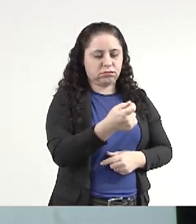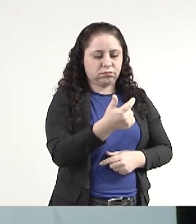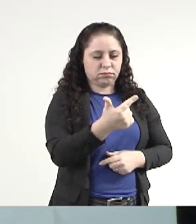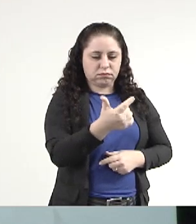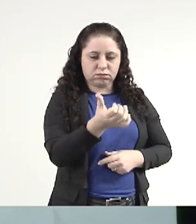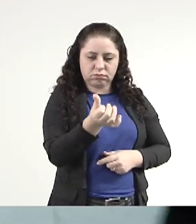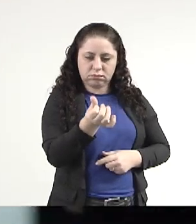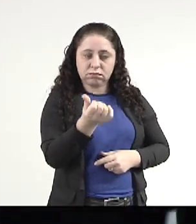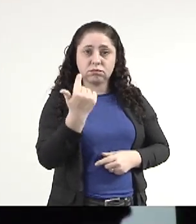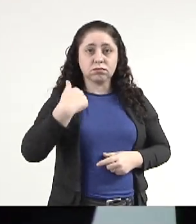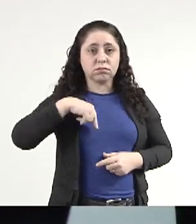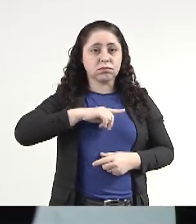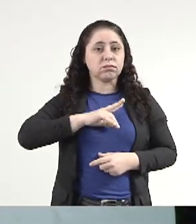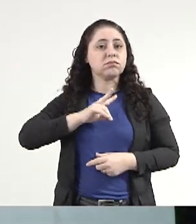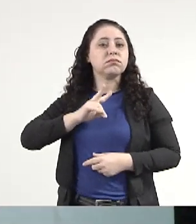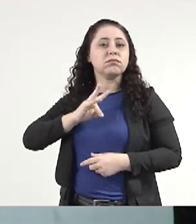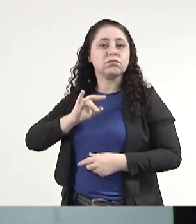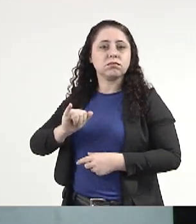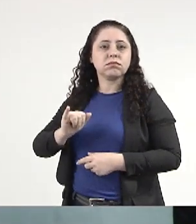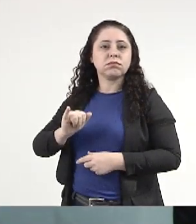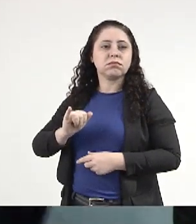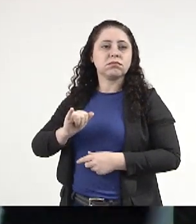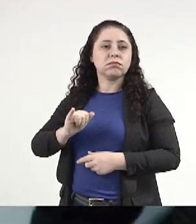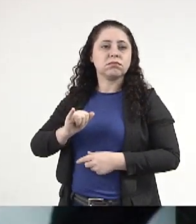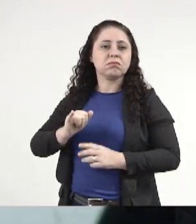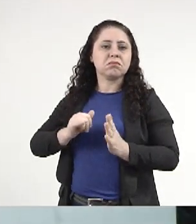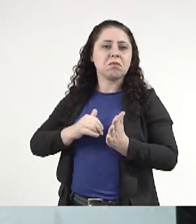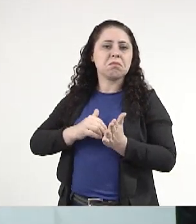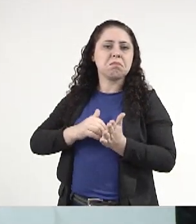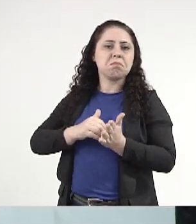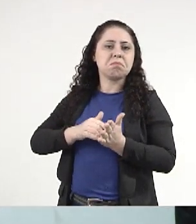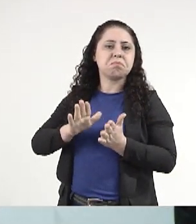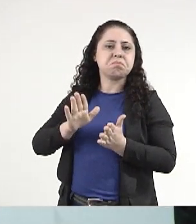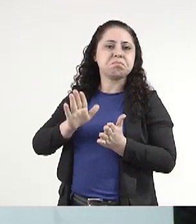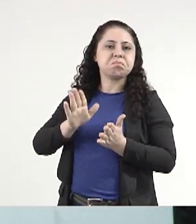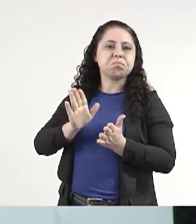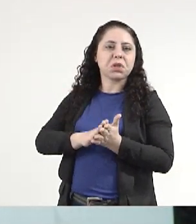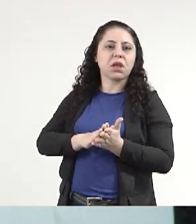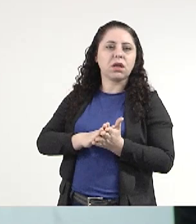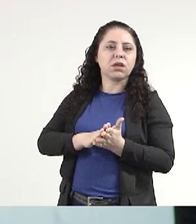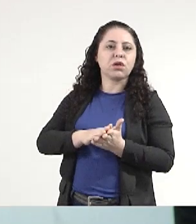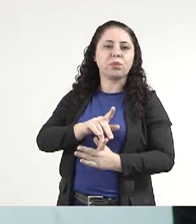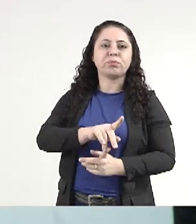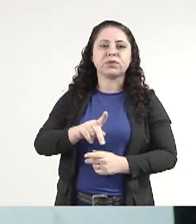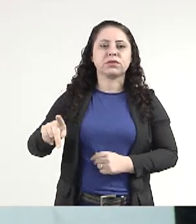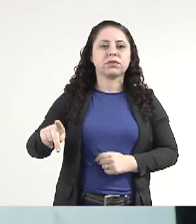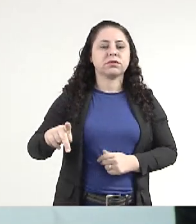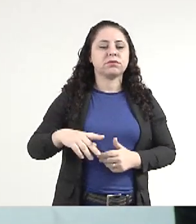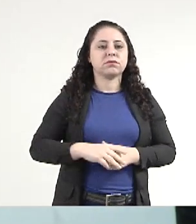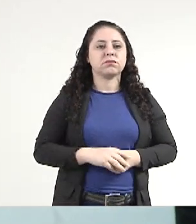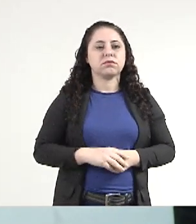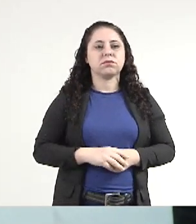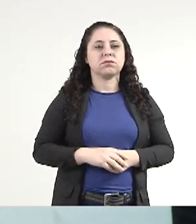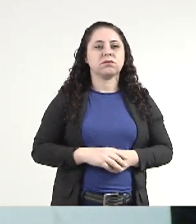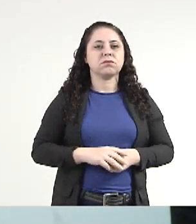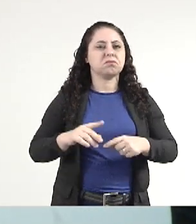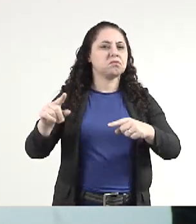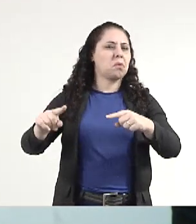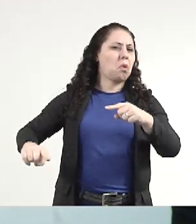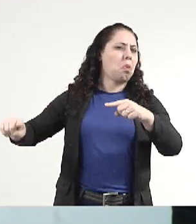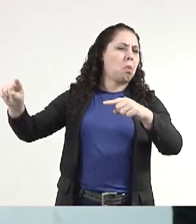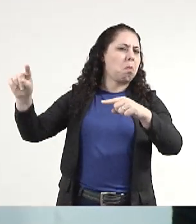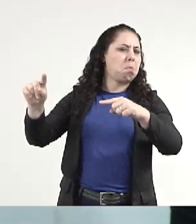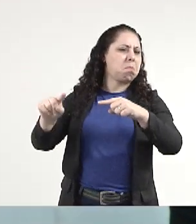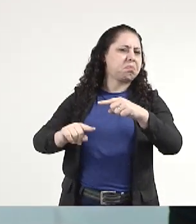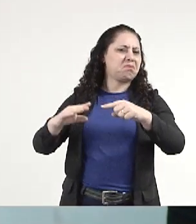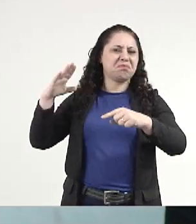2026 a gente vai tirar o PT da presidência da República e extirpar esse